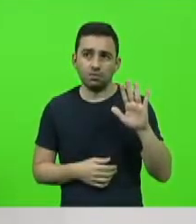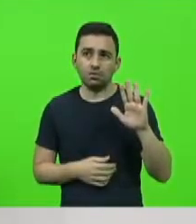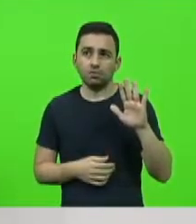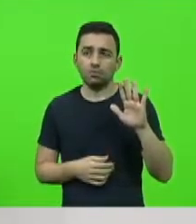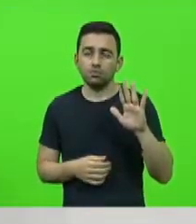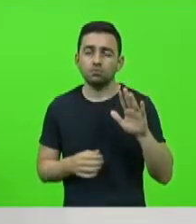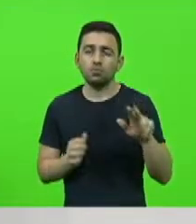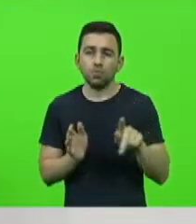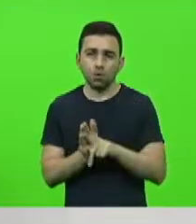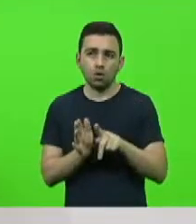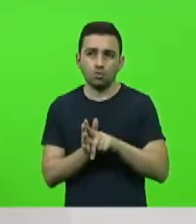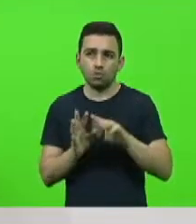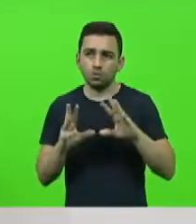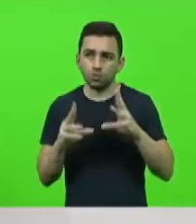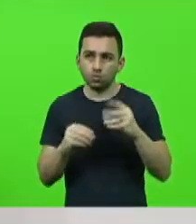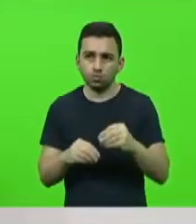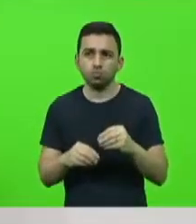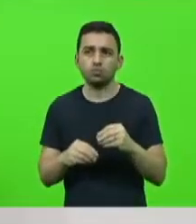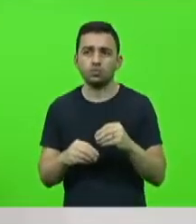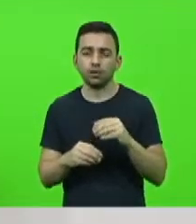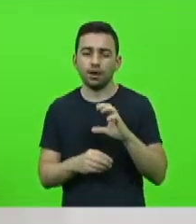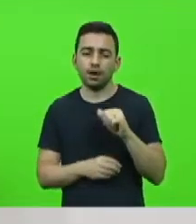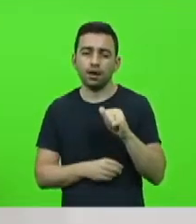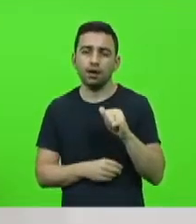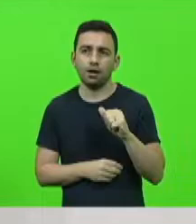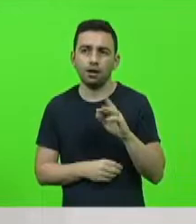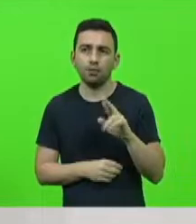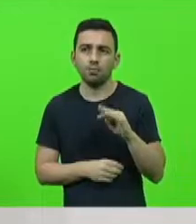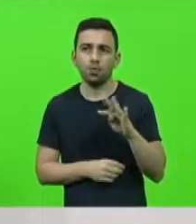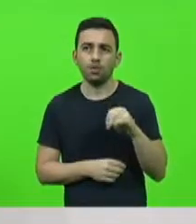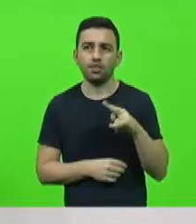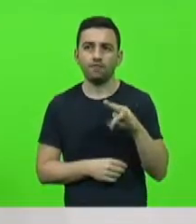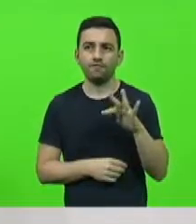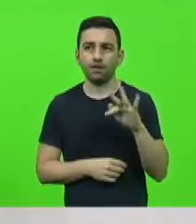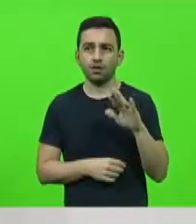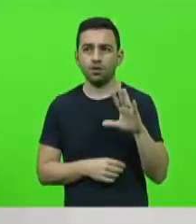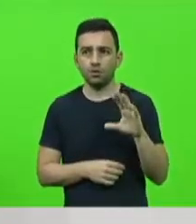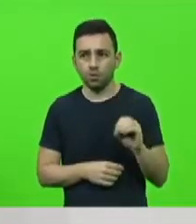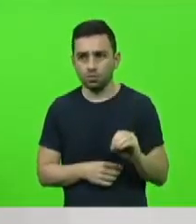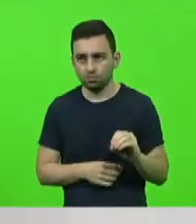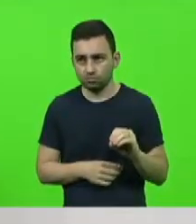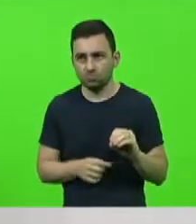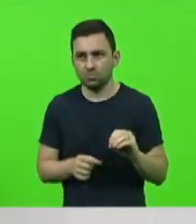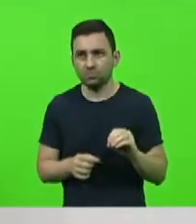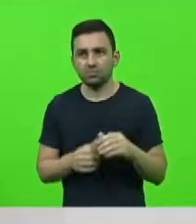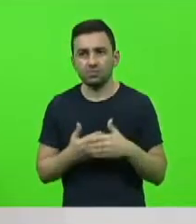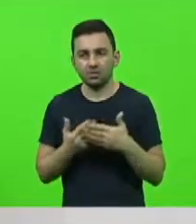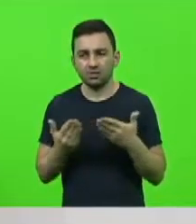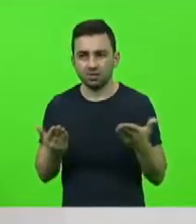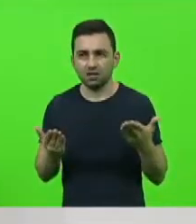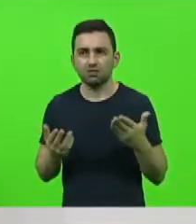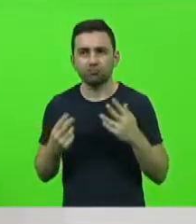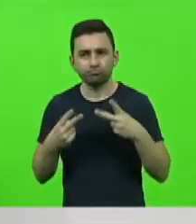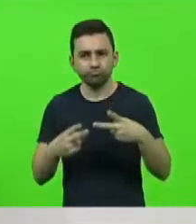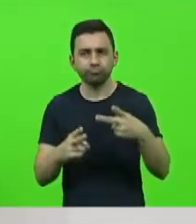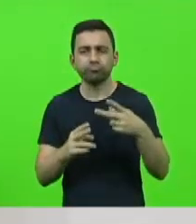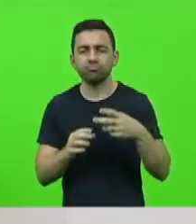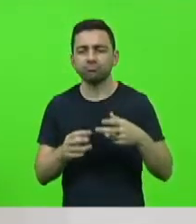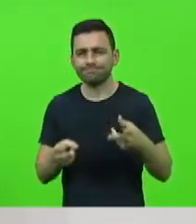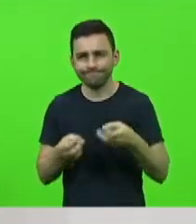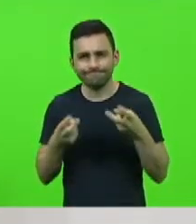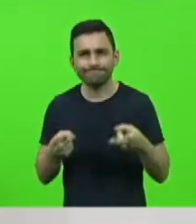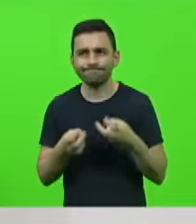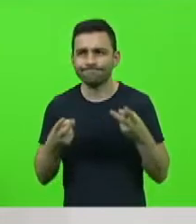carbonífero, mas a enviada pelo governo à Assembleia Legislativa ficou muito aquém das expectativas, pois mantém a exploração do minério e não